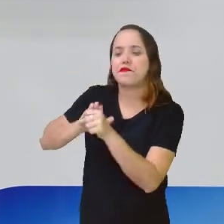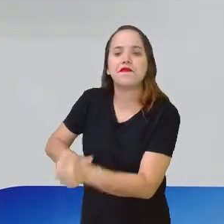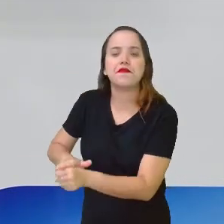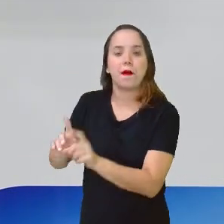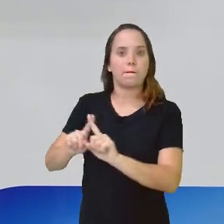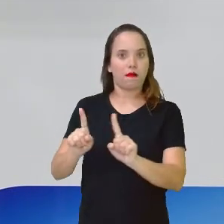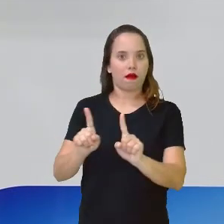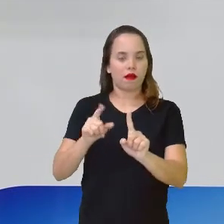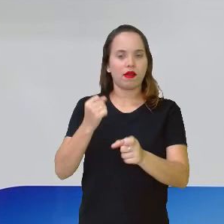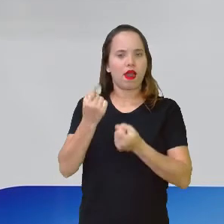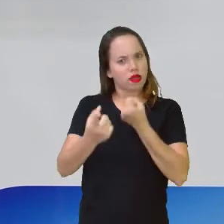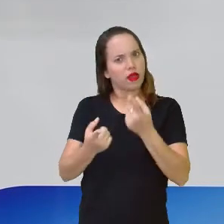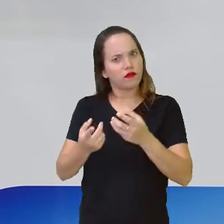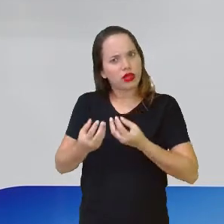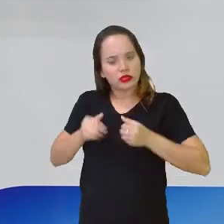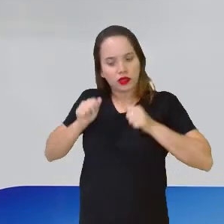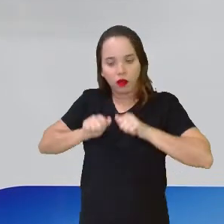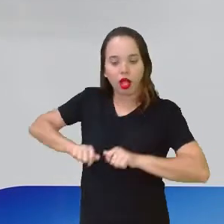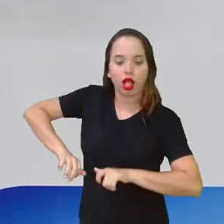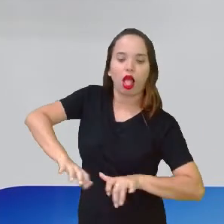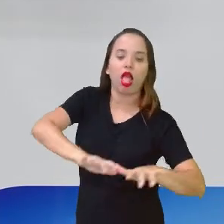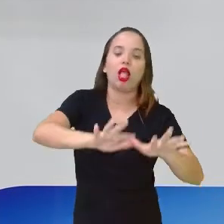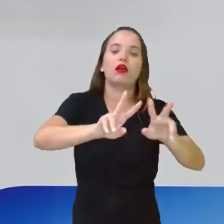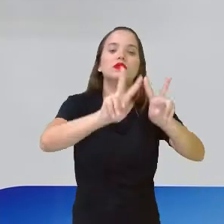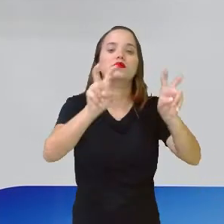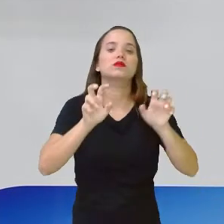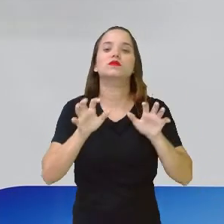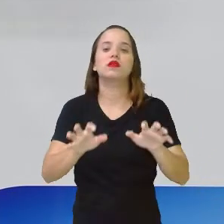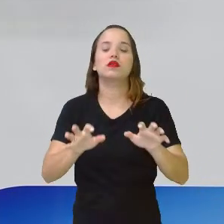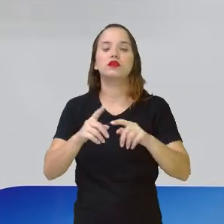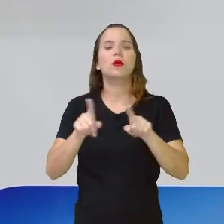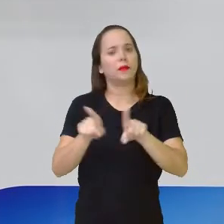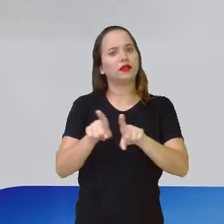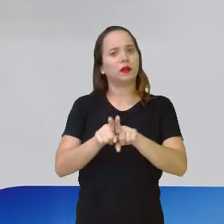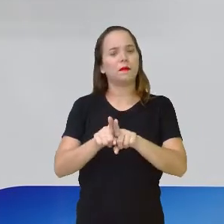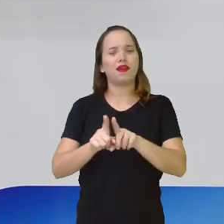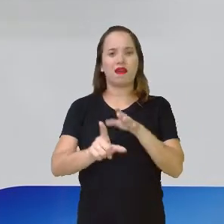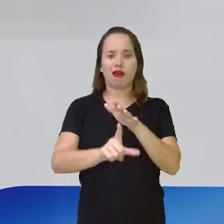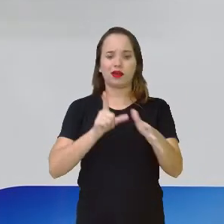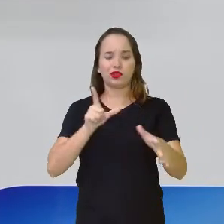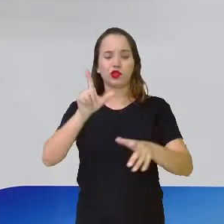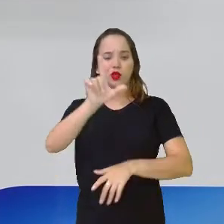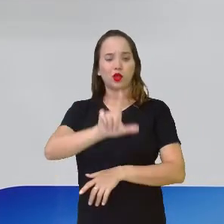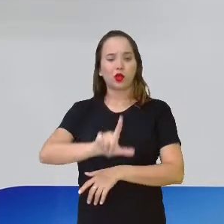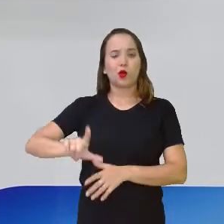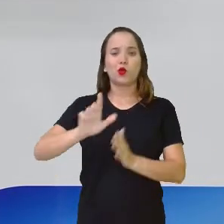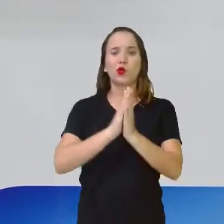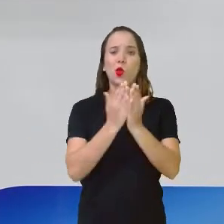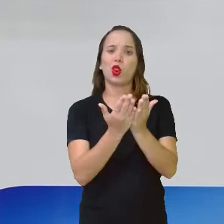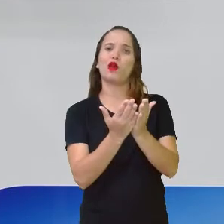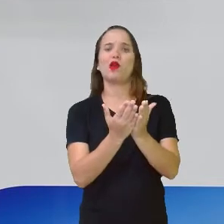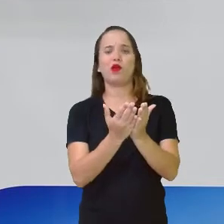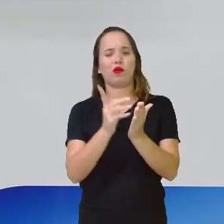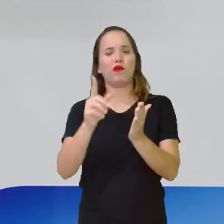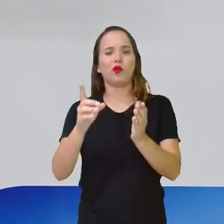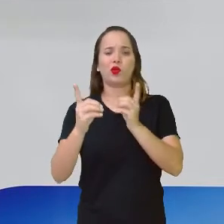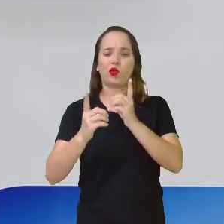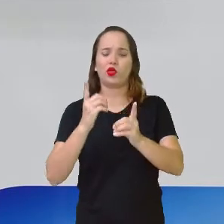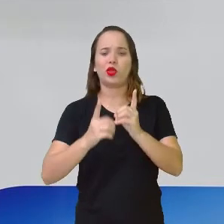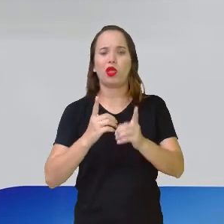dessa forma. E era também nos livros didáticos, por exemplo. Só se falava de pessoas negras quando se falava de